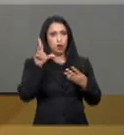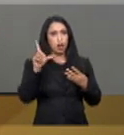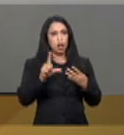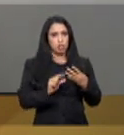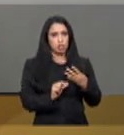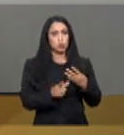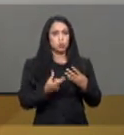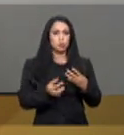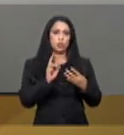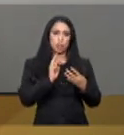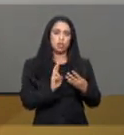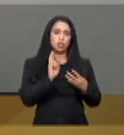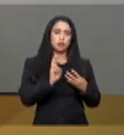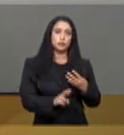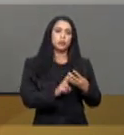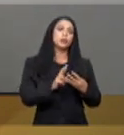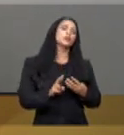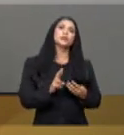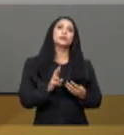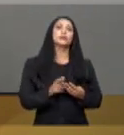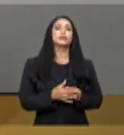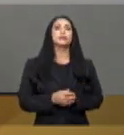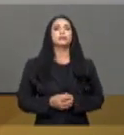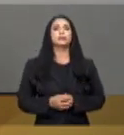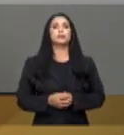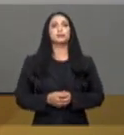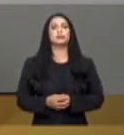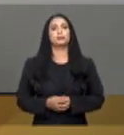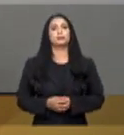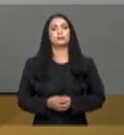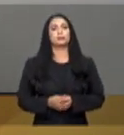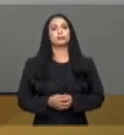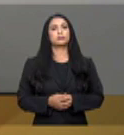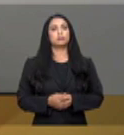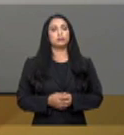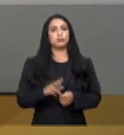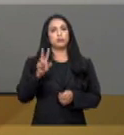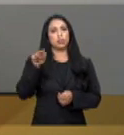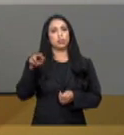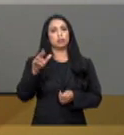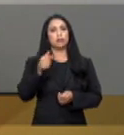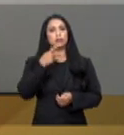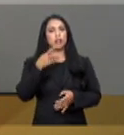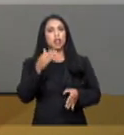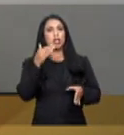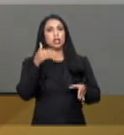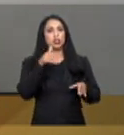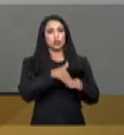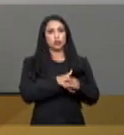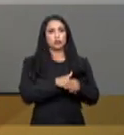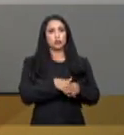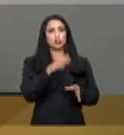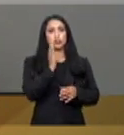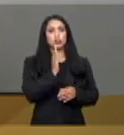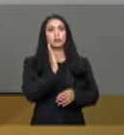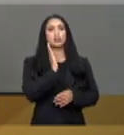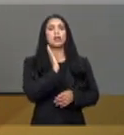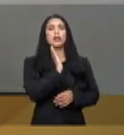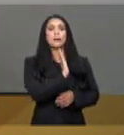e respondo a cada qual deles. A embargante alega que nos votos vencedores se